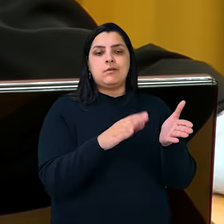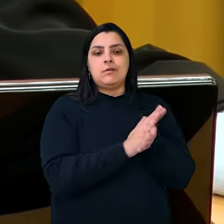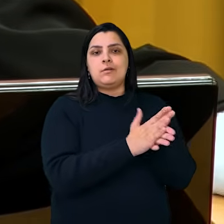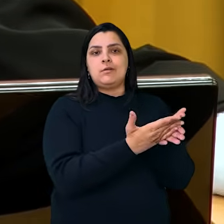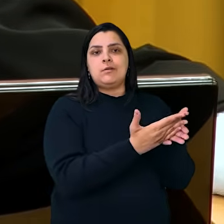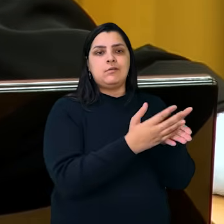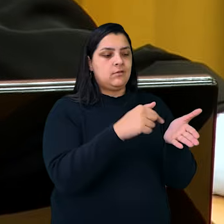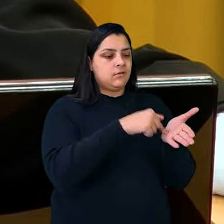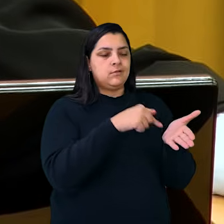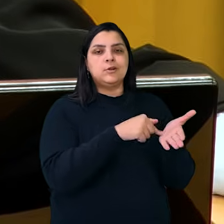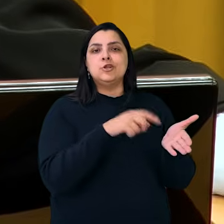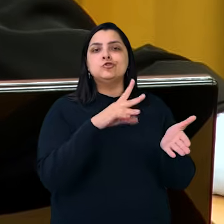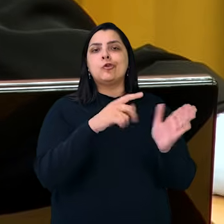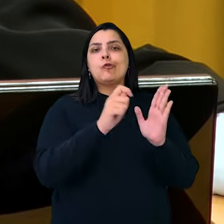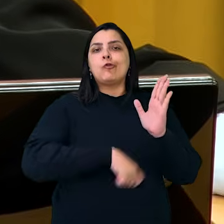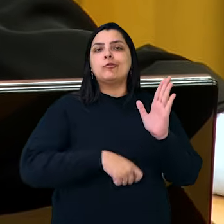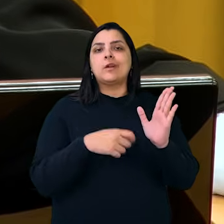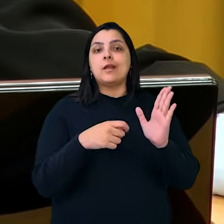um